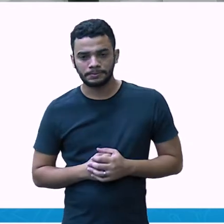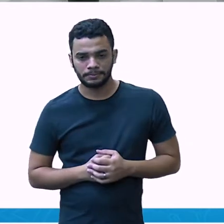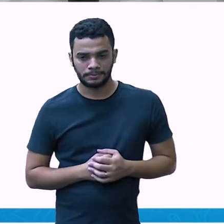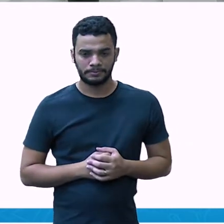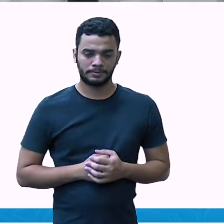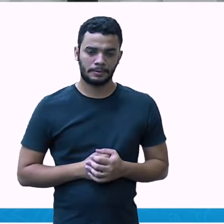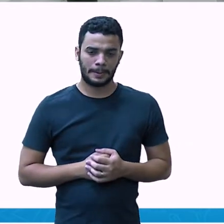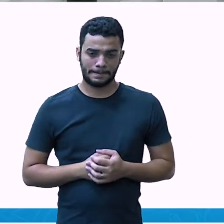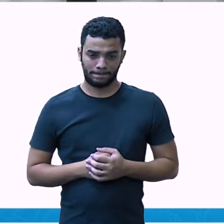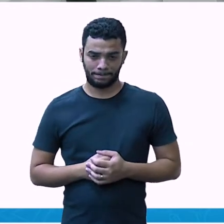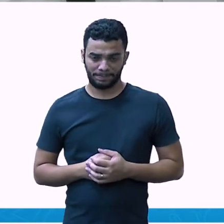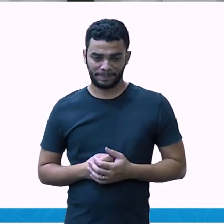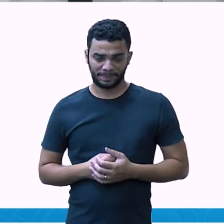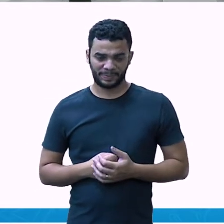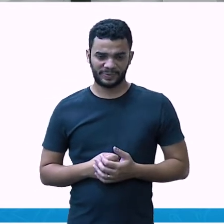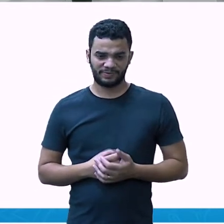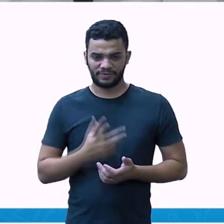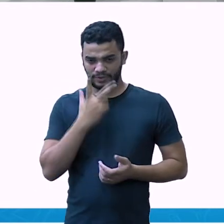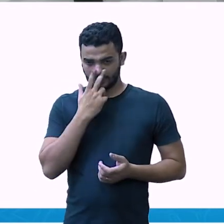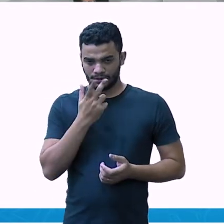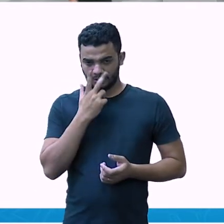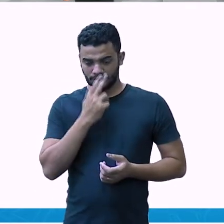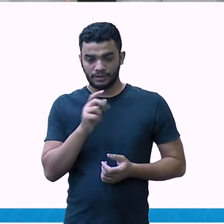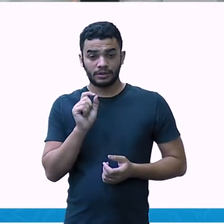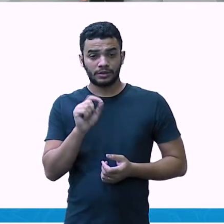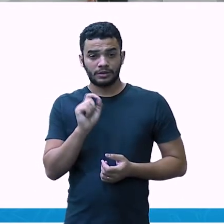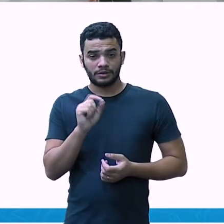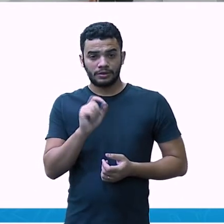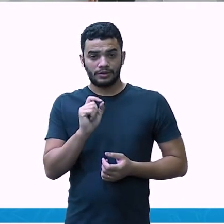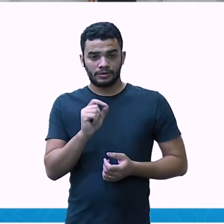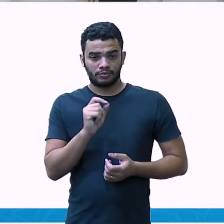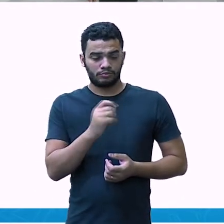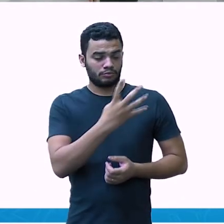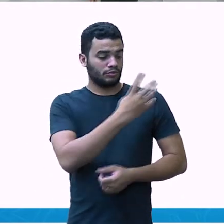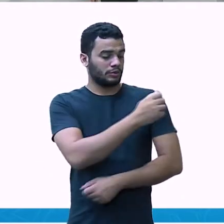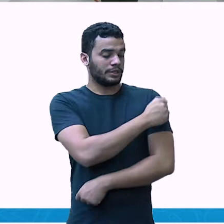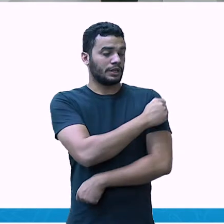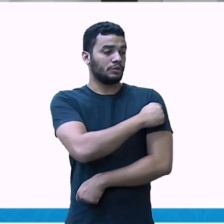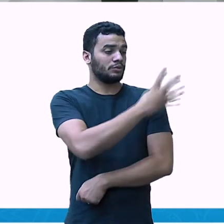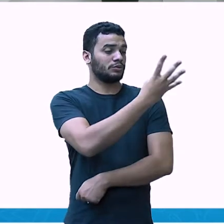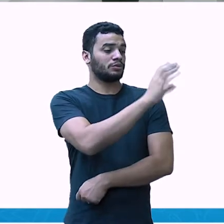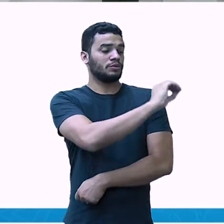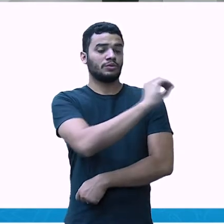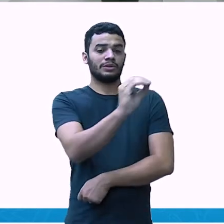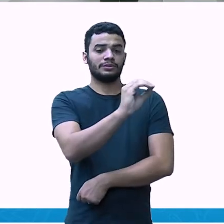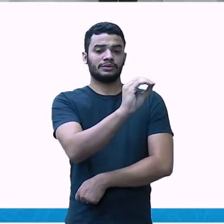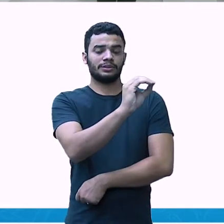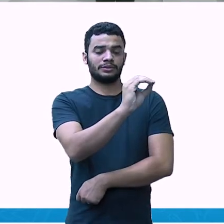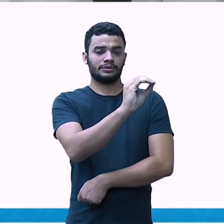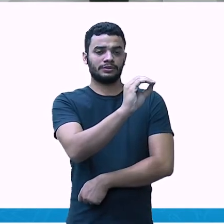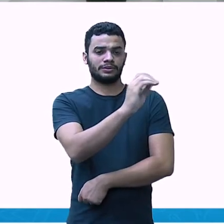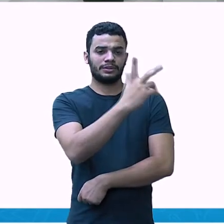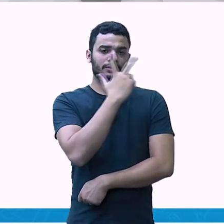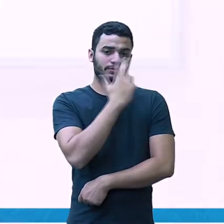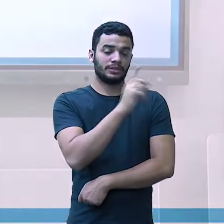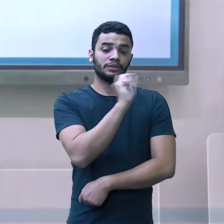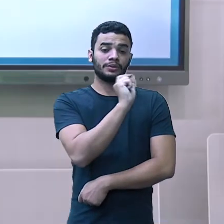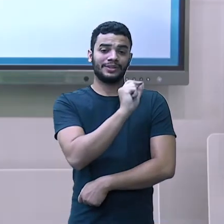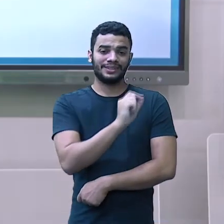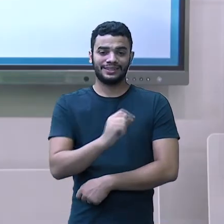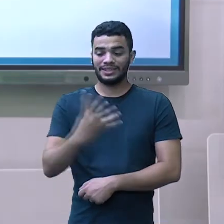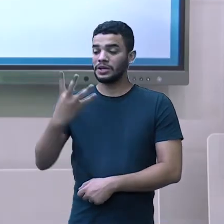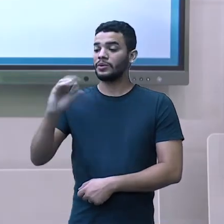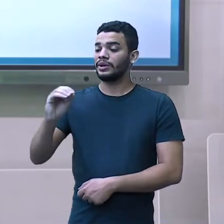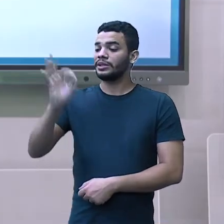de 400, a opção foi futebol. Viu que esse gráfico é